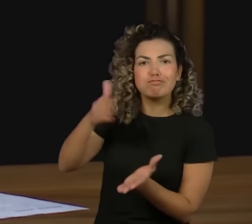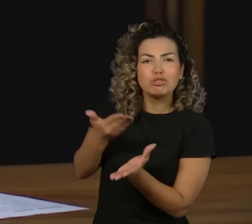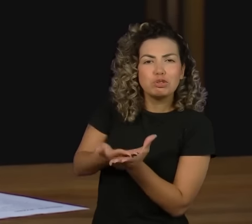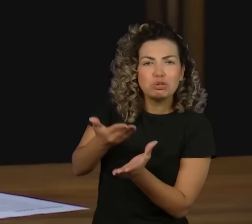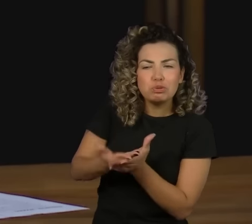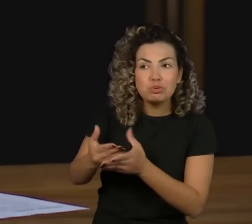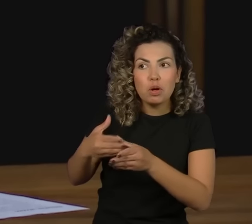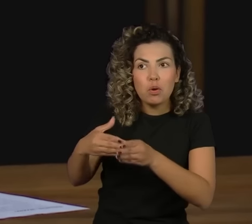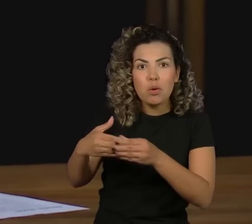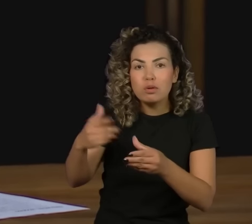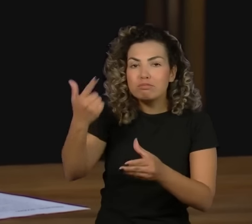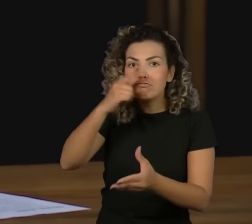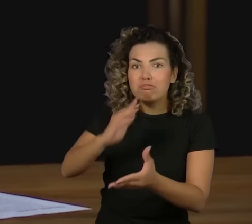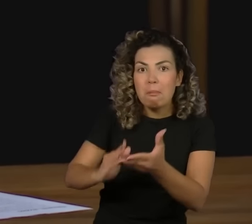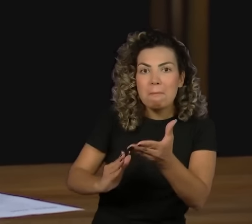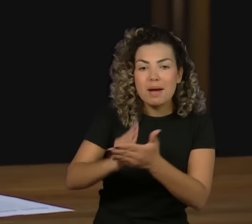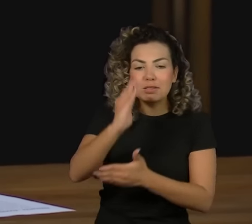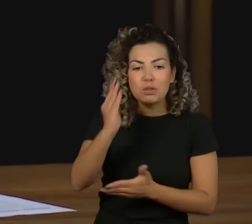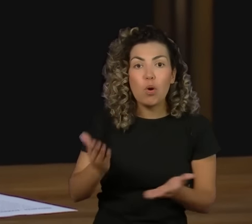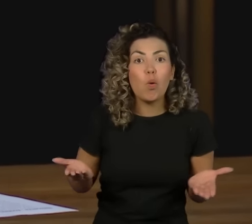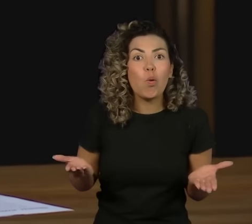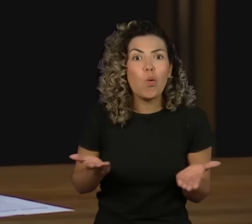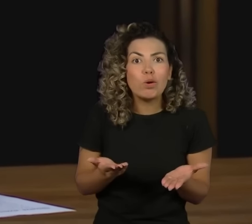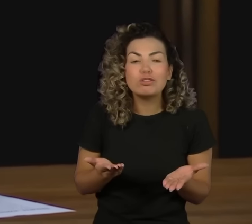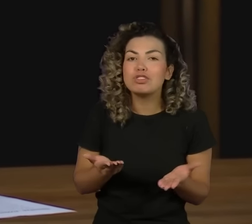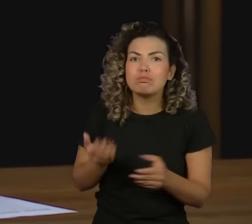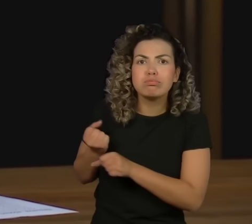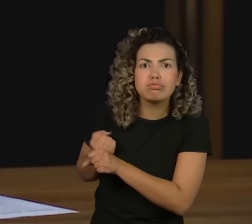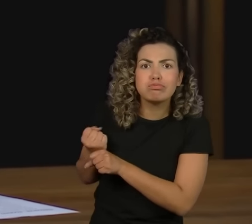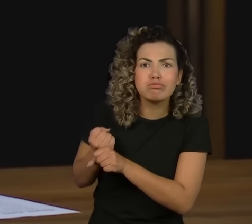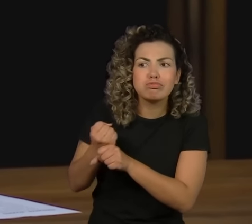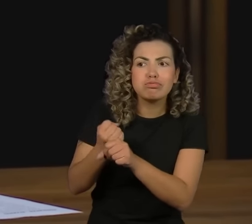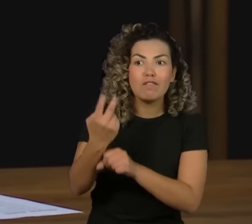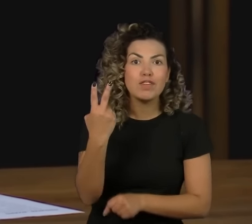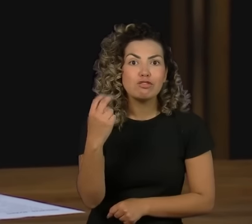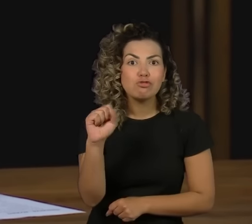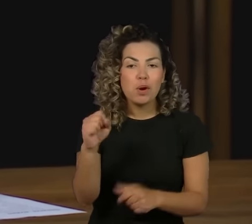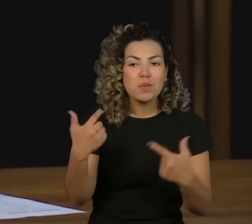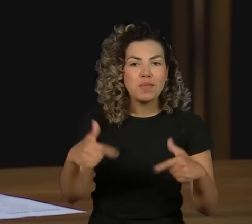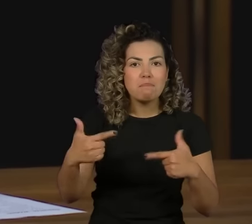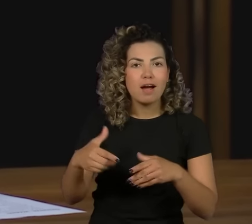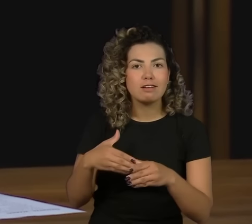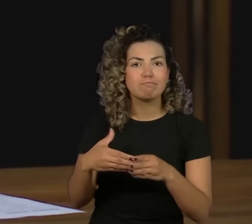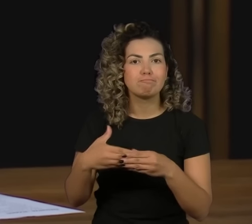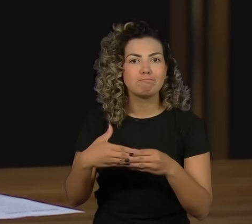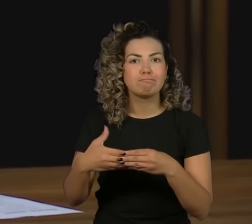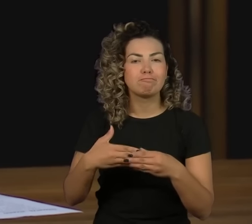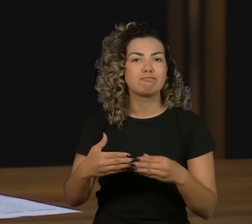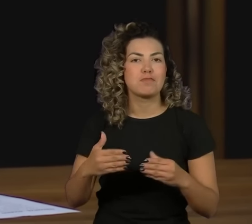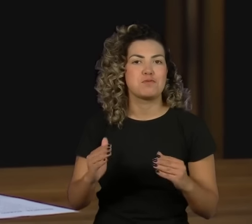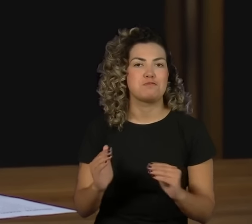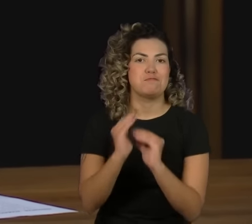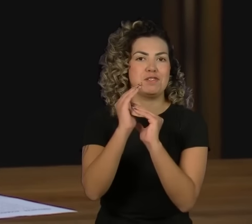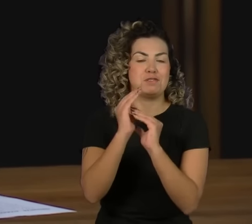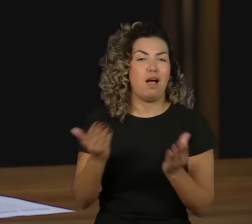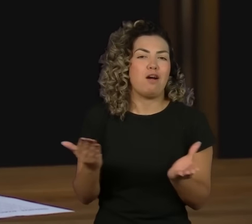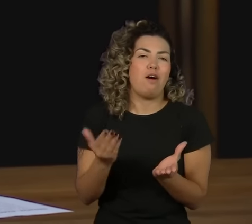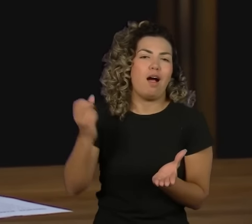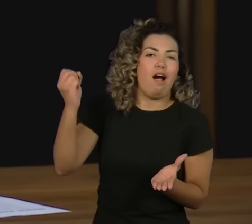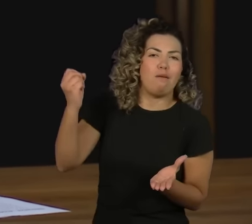e hoje é aposentado depois de 28 anos como servidor do Banco do Brasil. Casado